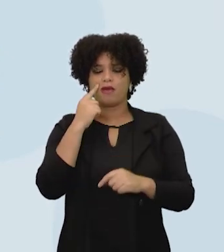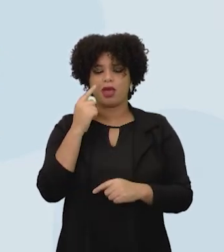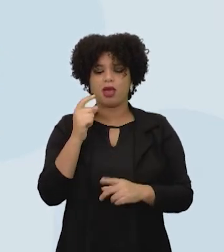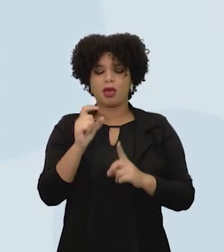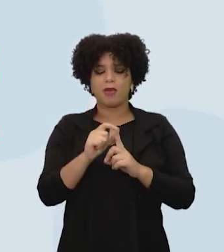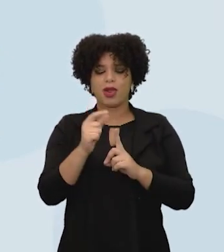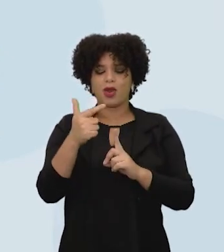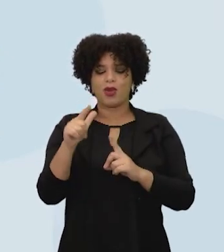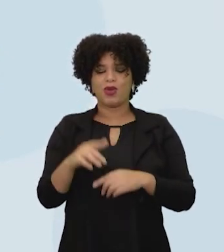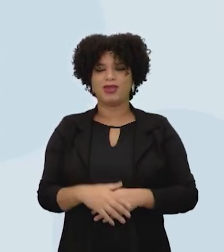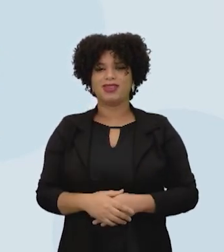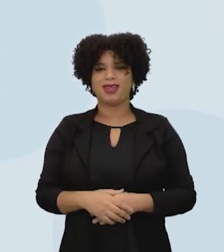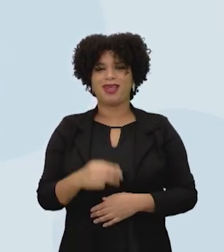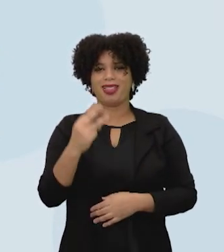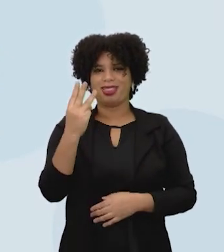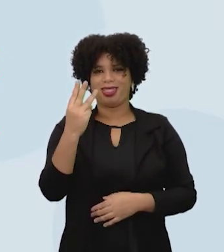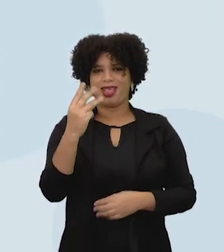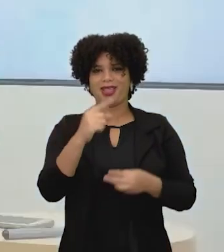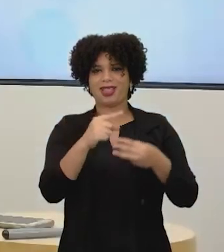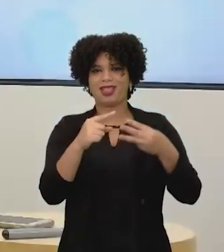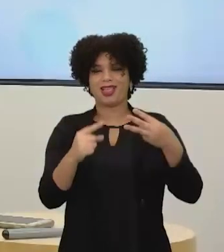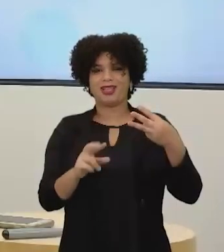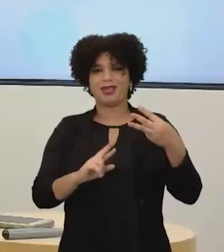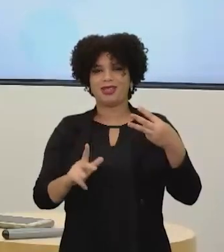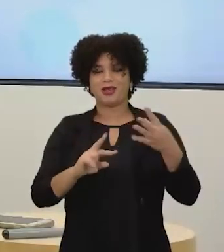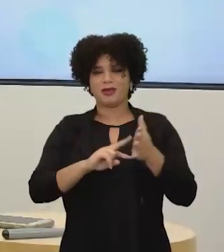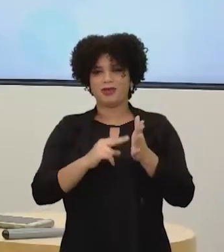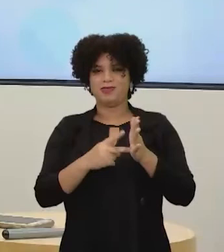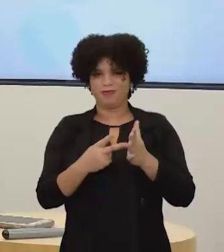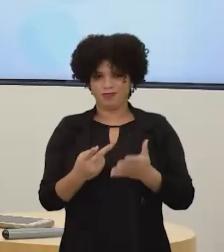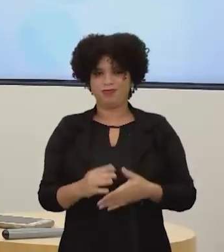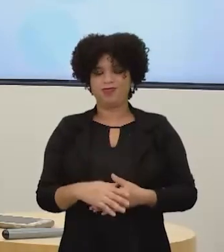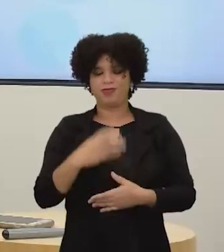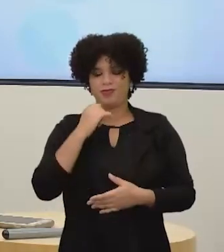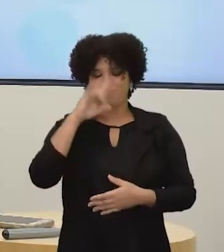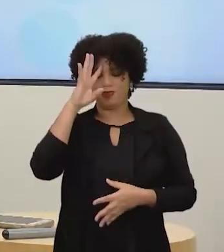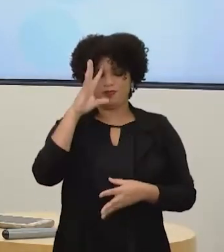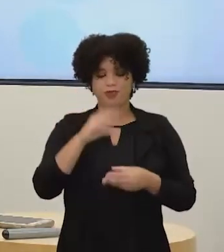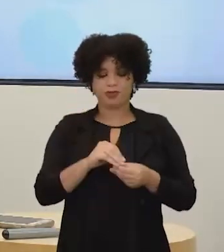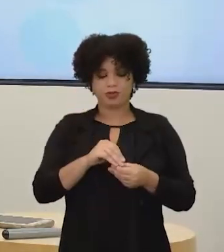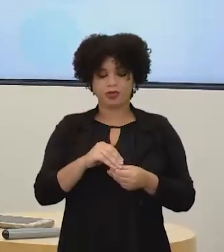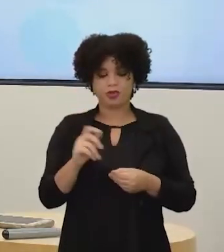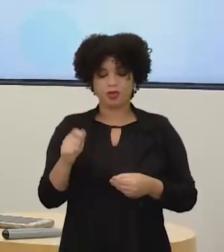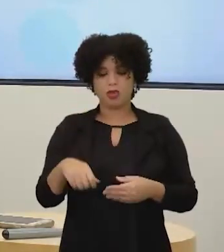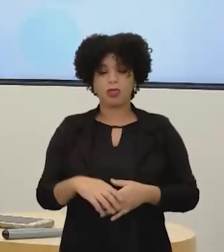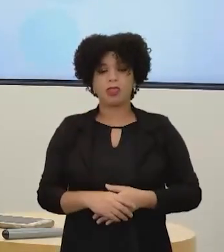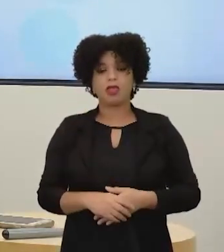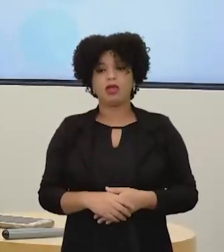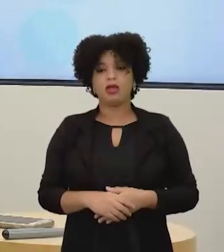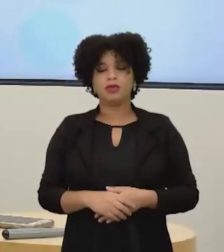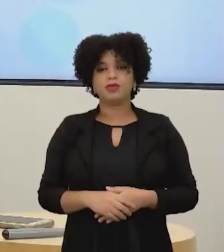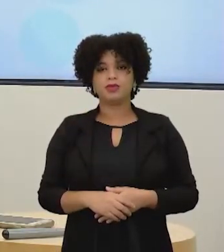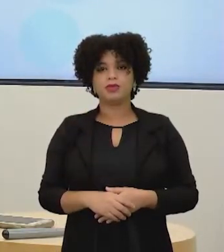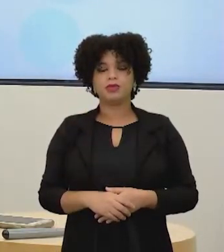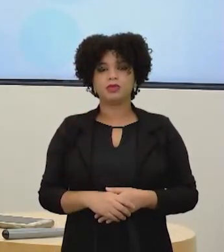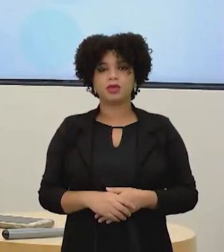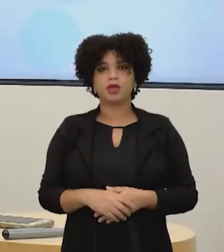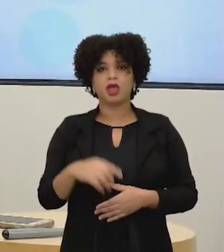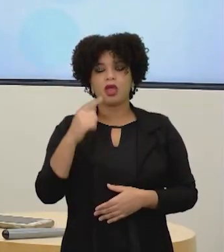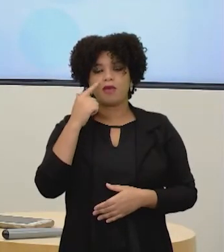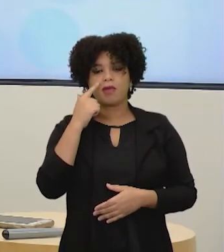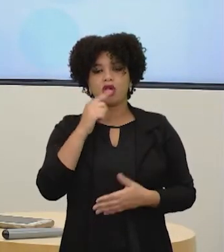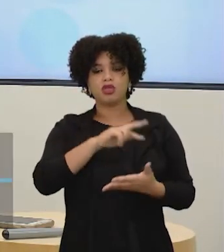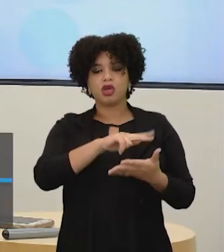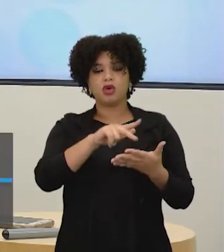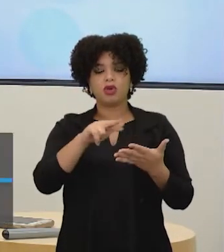segunda aí teve 3 significados, 3 sentidos diferentes. E isso é legal para você entender também essa questão dos